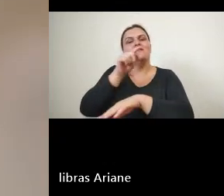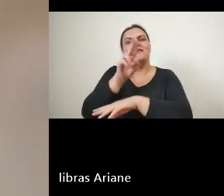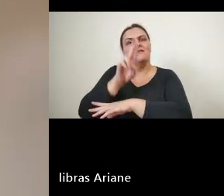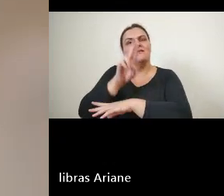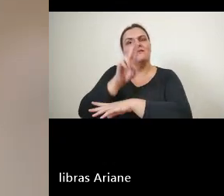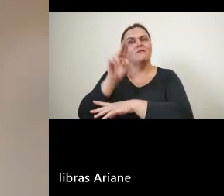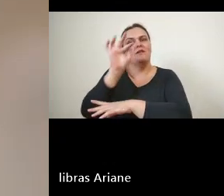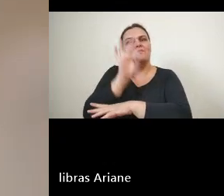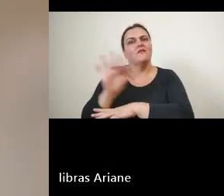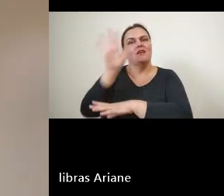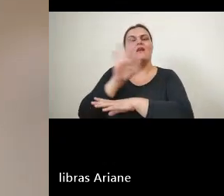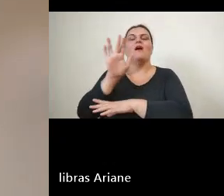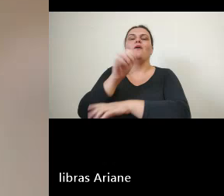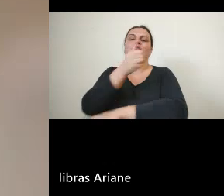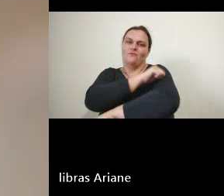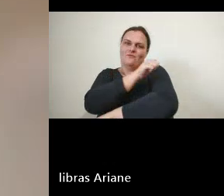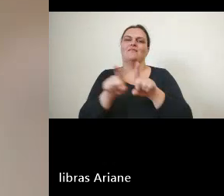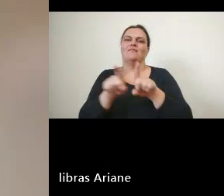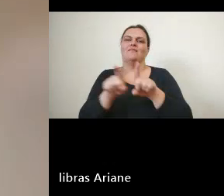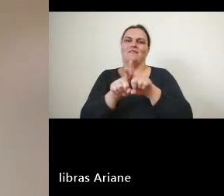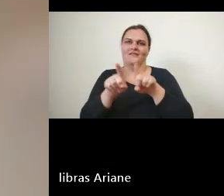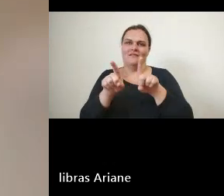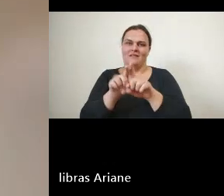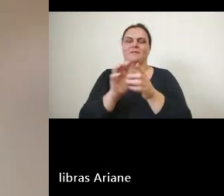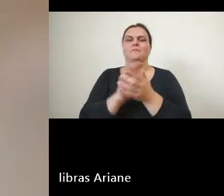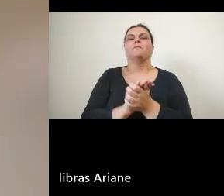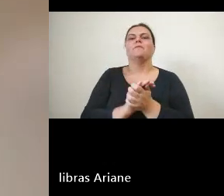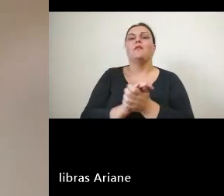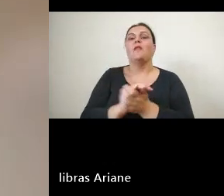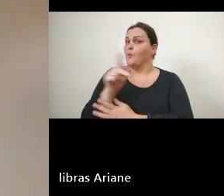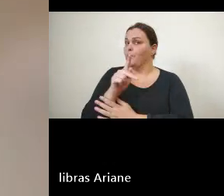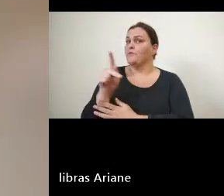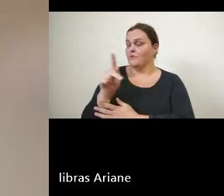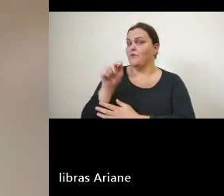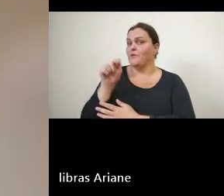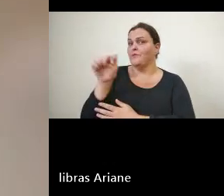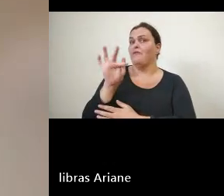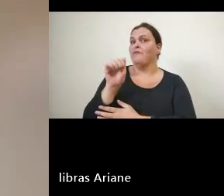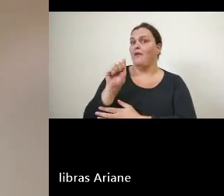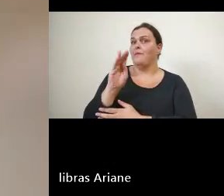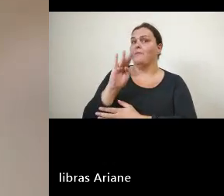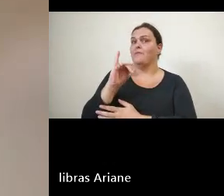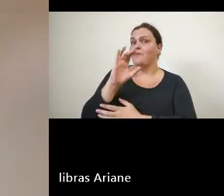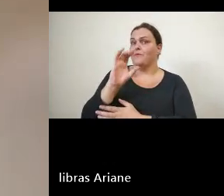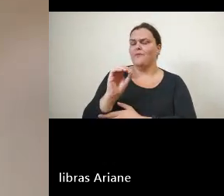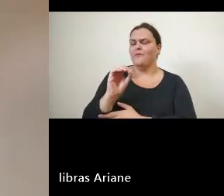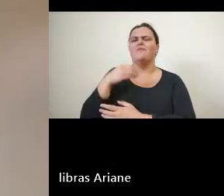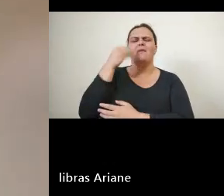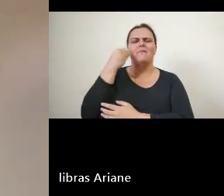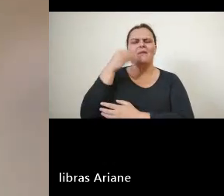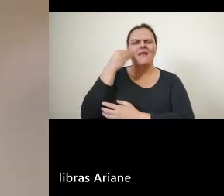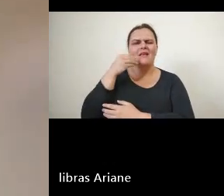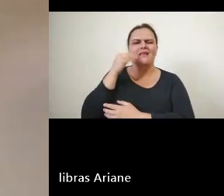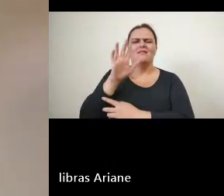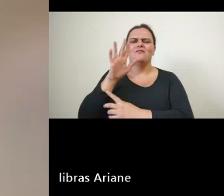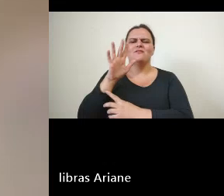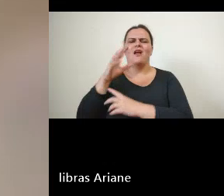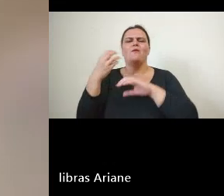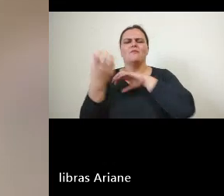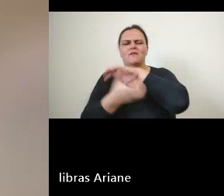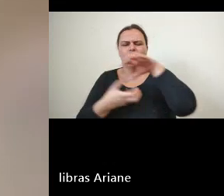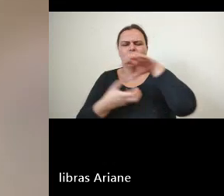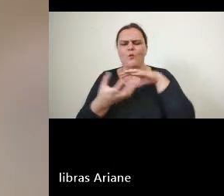de Janeiro. O professor Fábio é experiente na área de ecologia, com ênfase em ecologia de